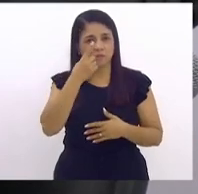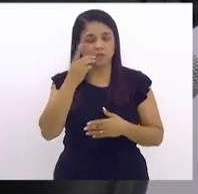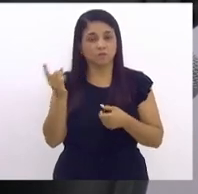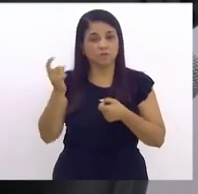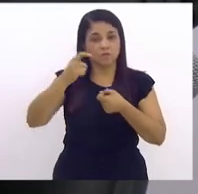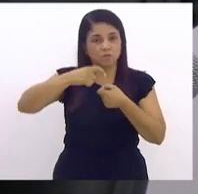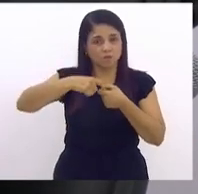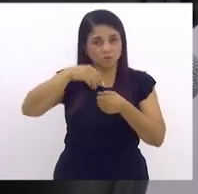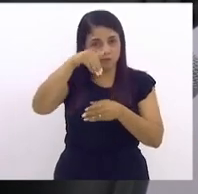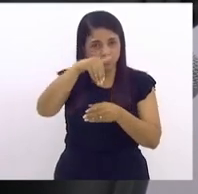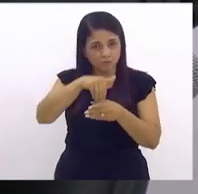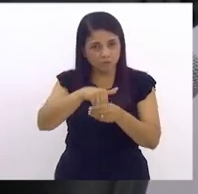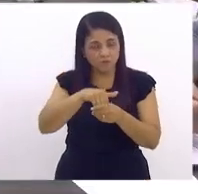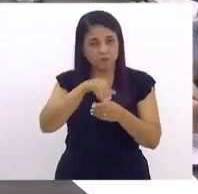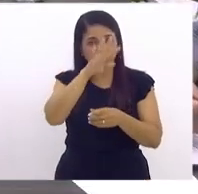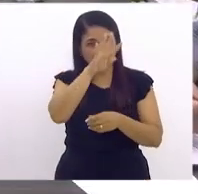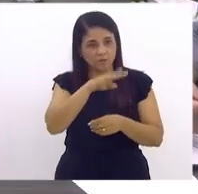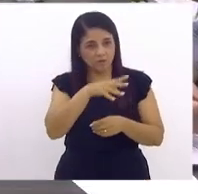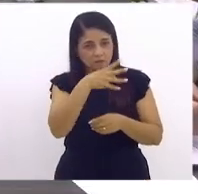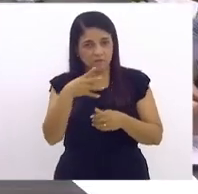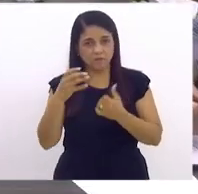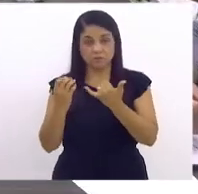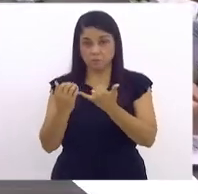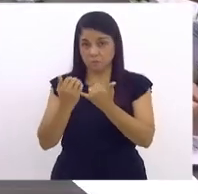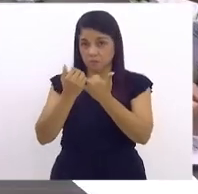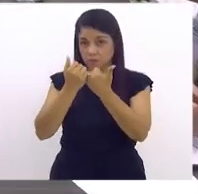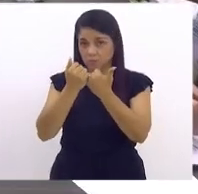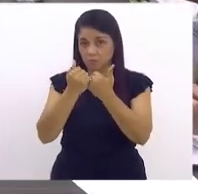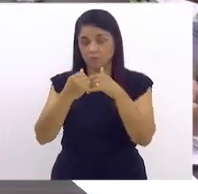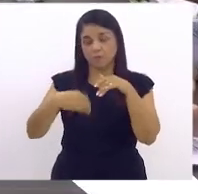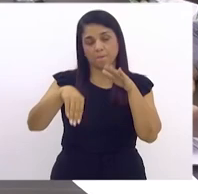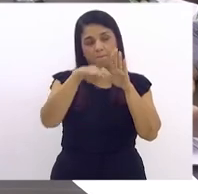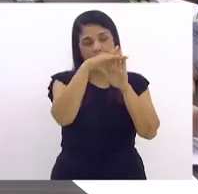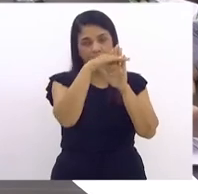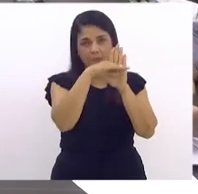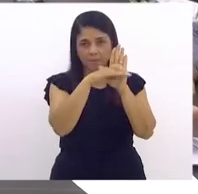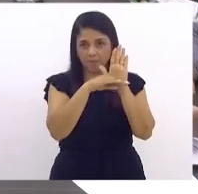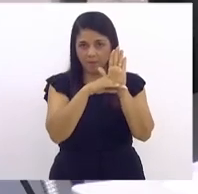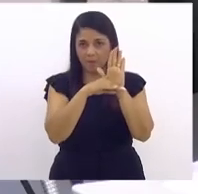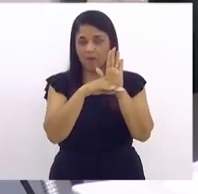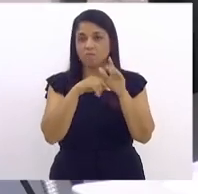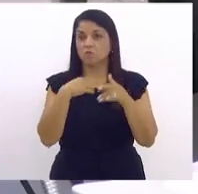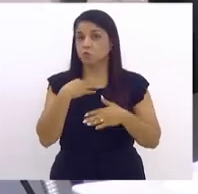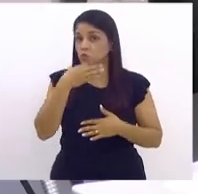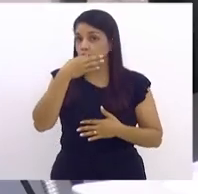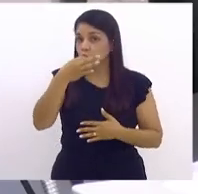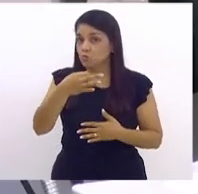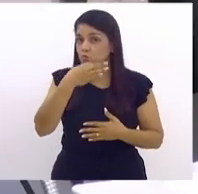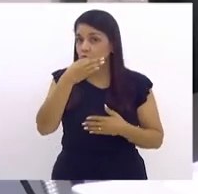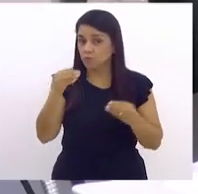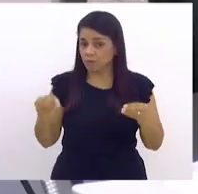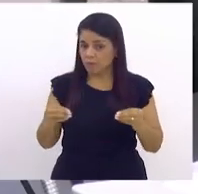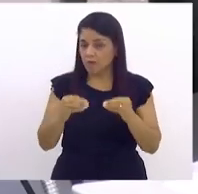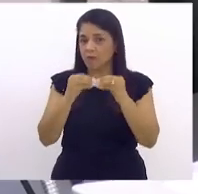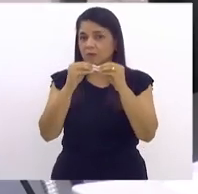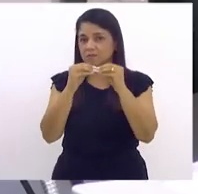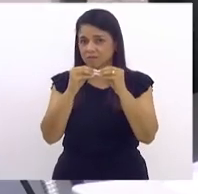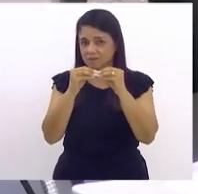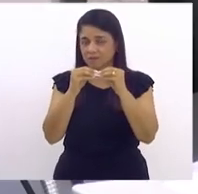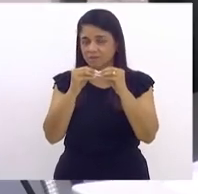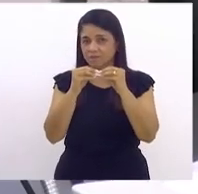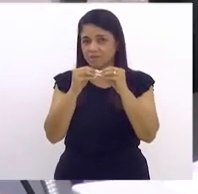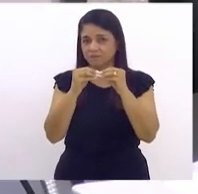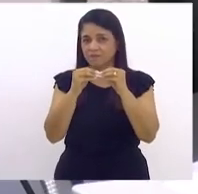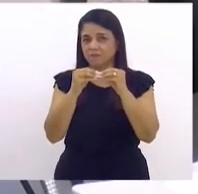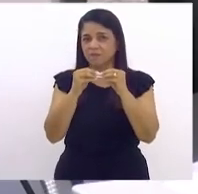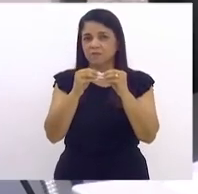votação de calendários e patrimônios para poder incluir em pauta. Então, eu estou sugerindo aqui da gente fazer uma extraordinária na próxima sessão e